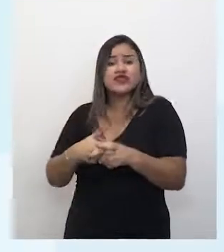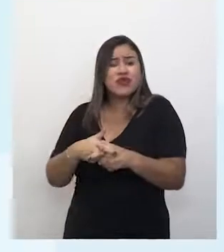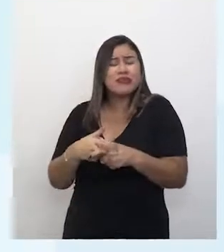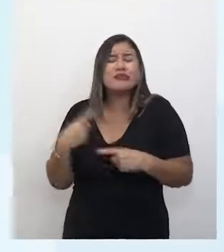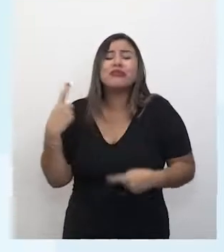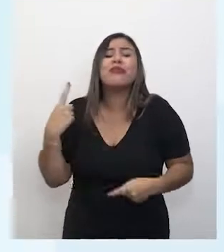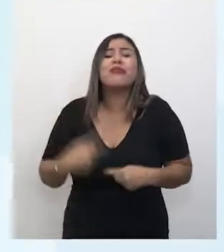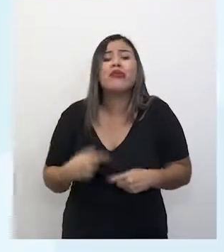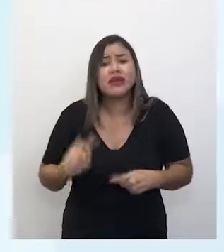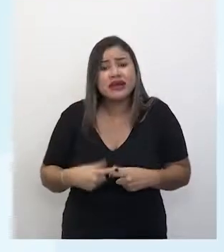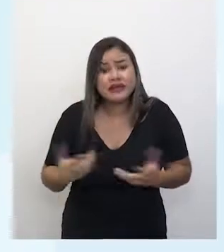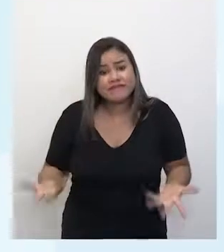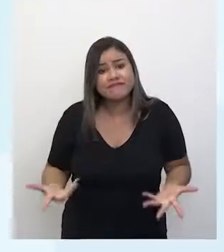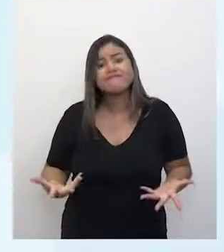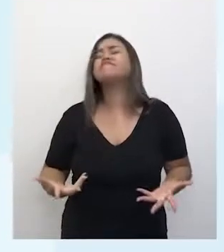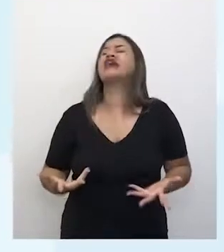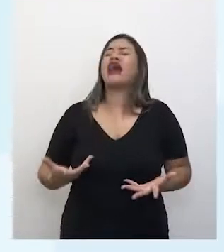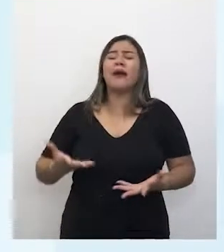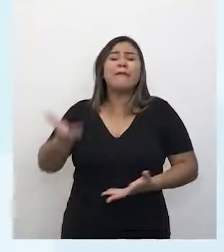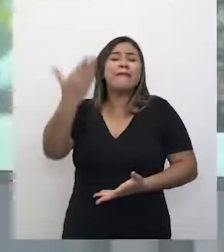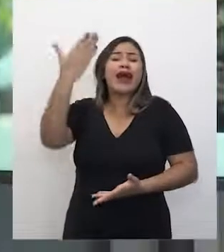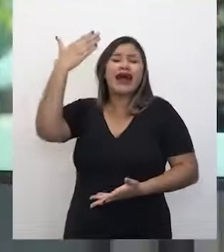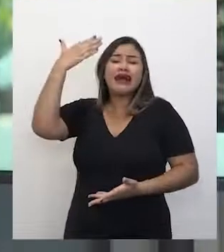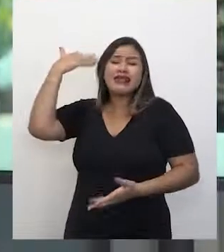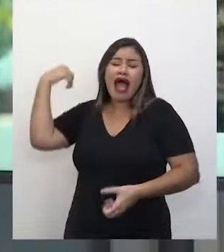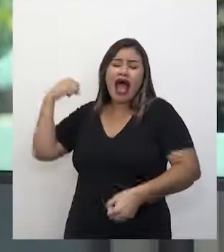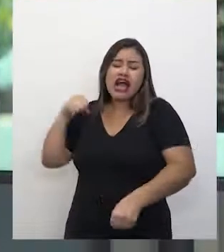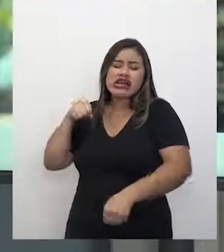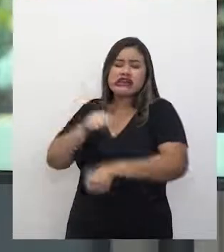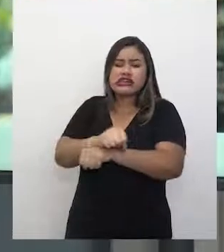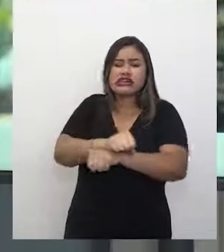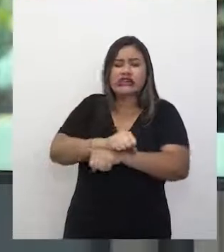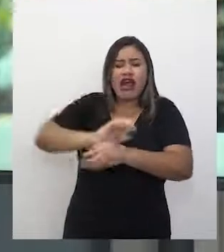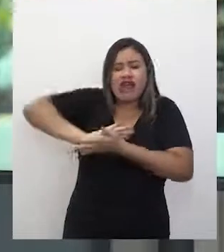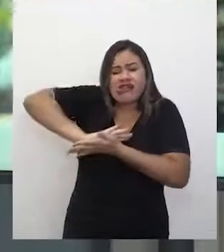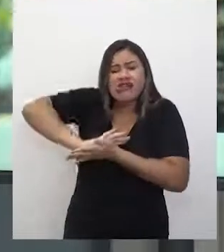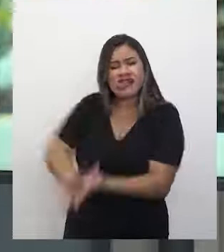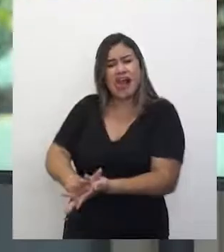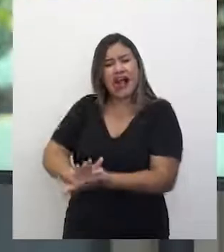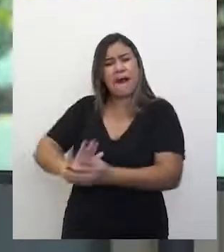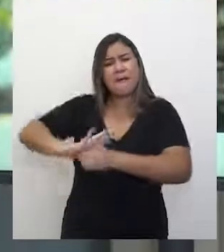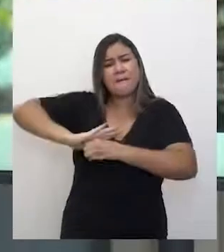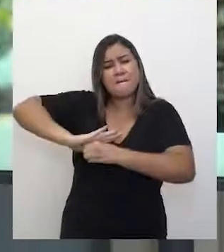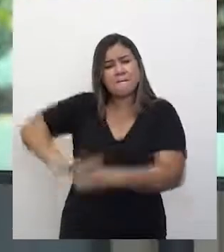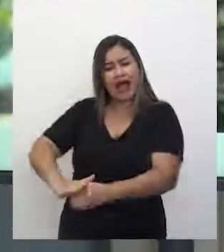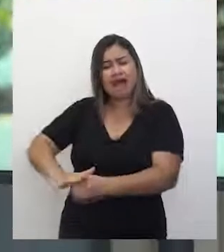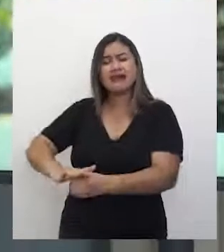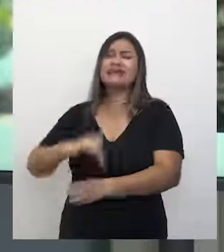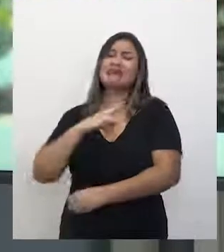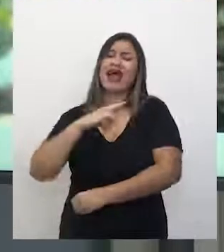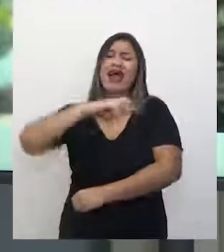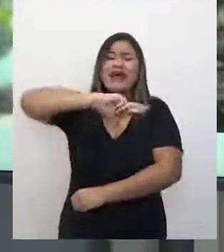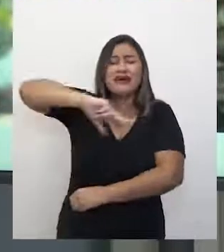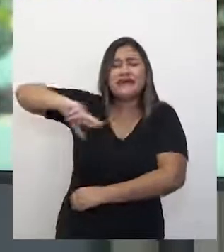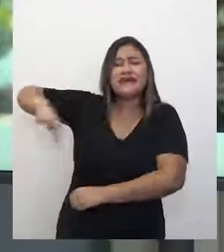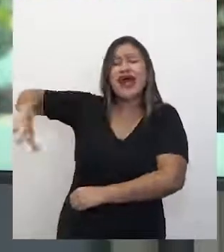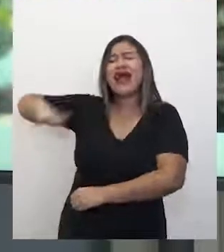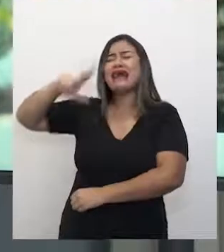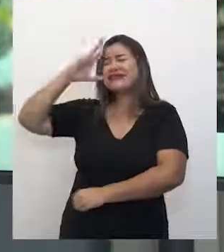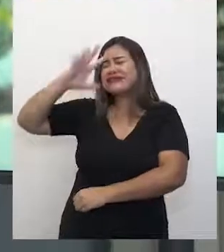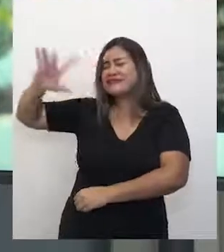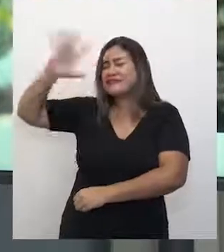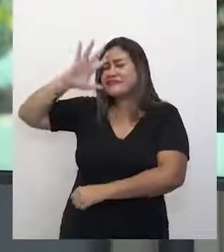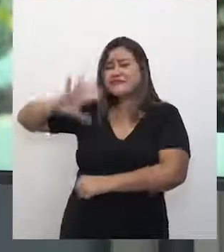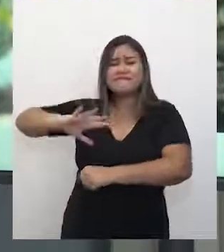quê? Porque foi escravizada, inferiorizada com pseudos teorias científicas